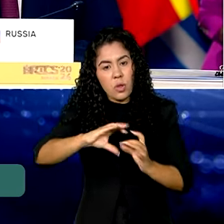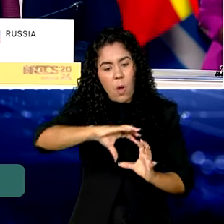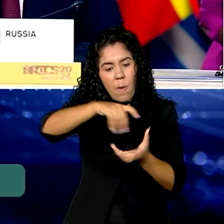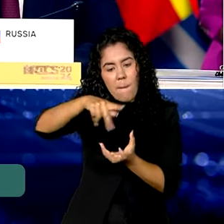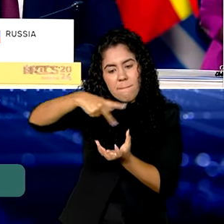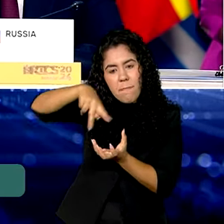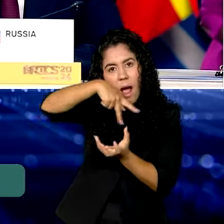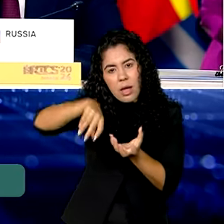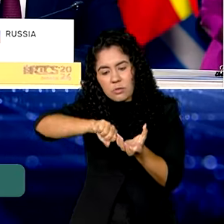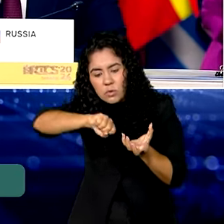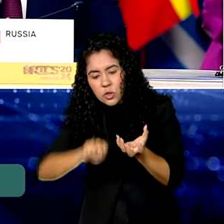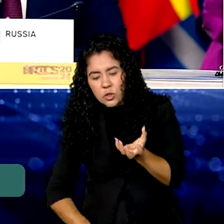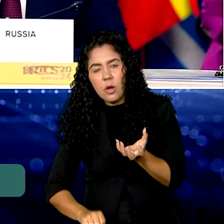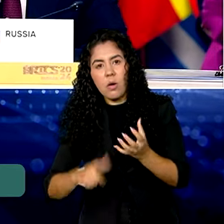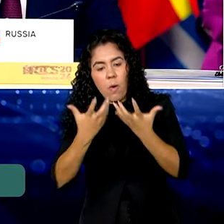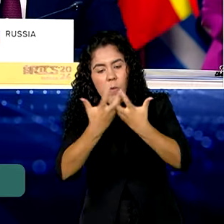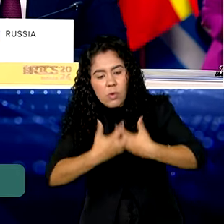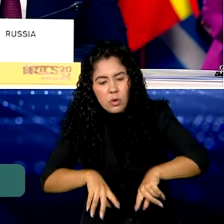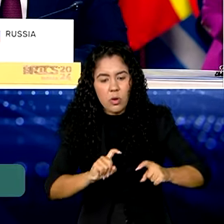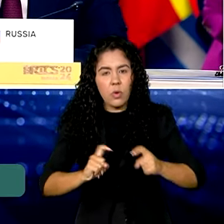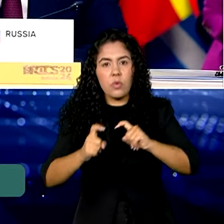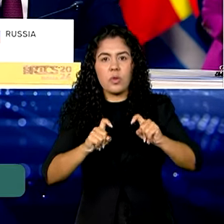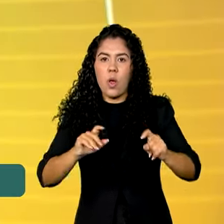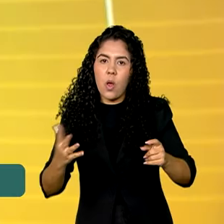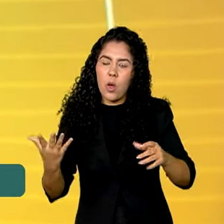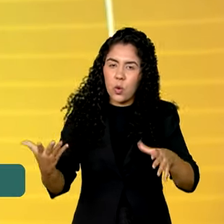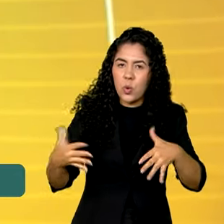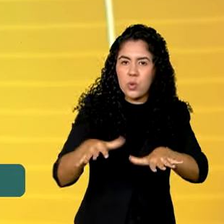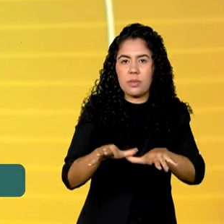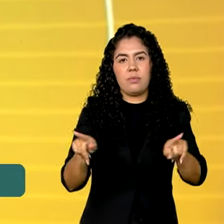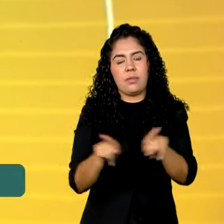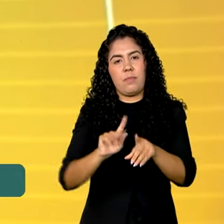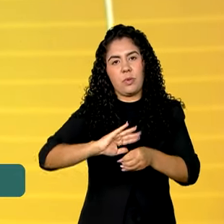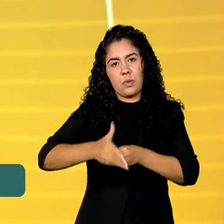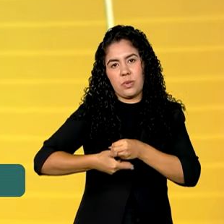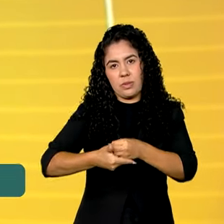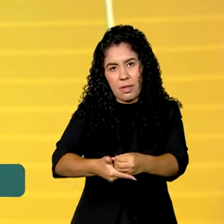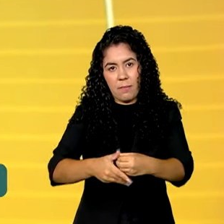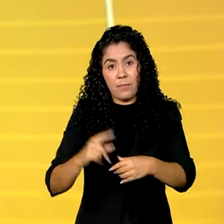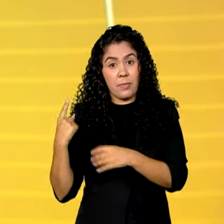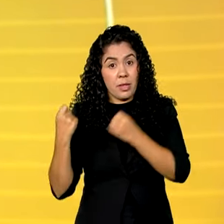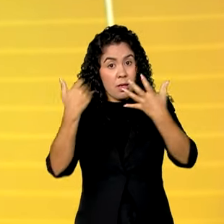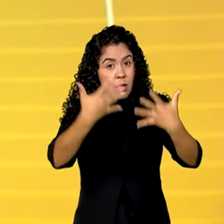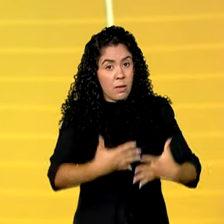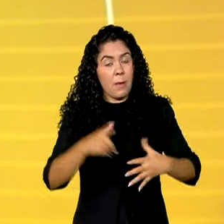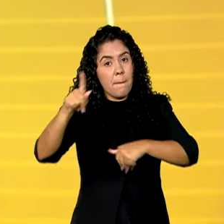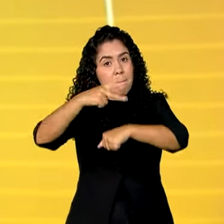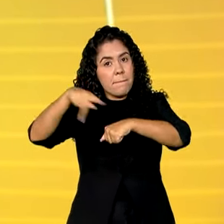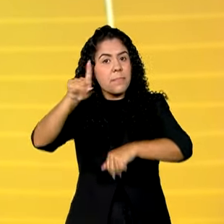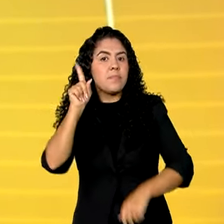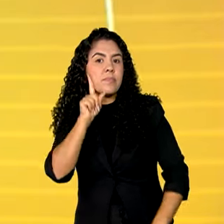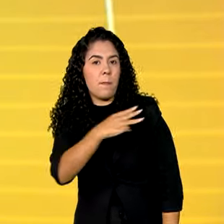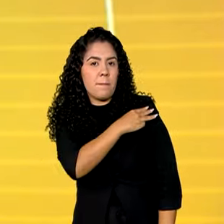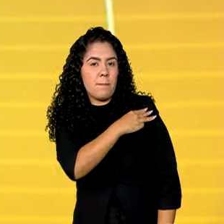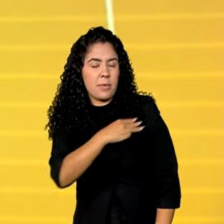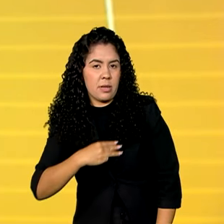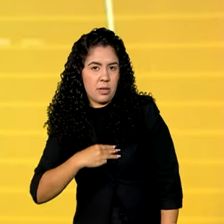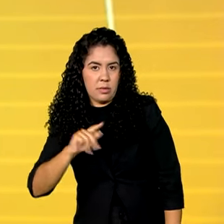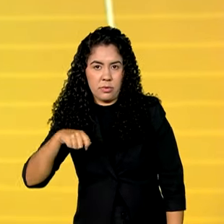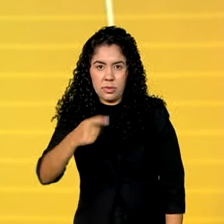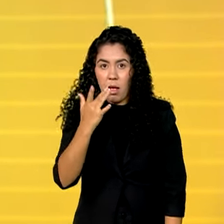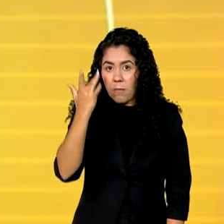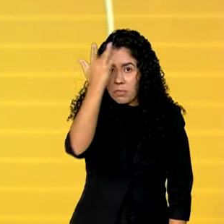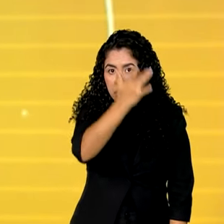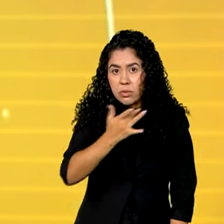para uma governança mais inclusiva e sustentável é e nos Estados Unidos os ministros Fernando hadad Mar